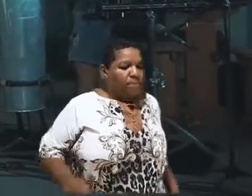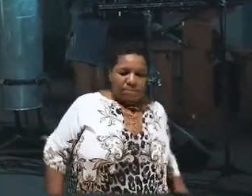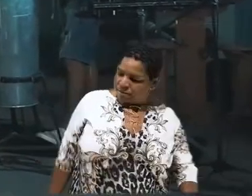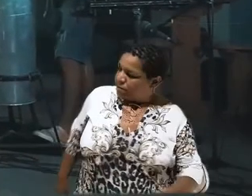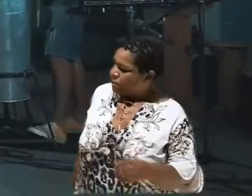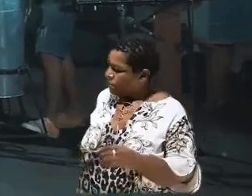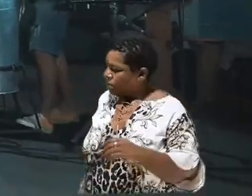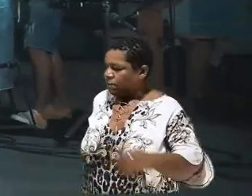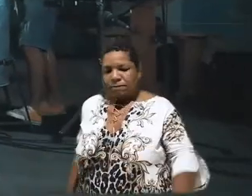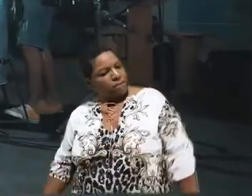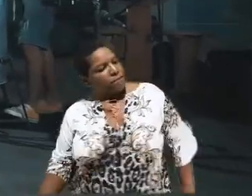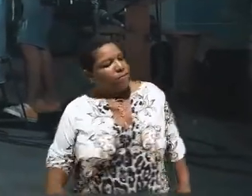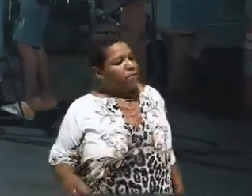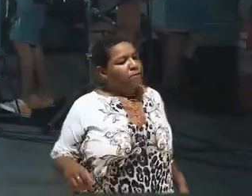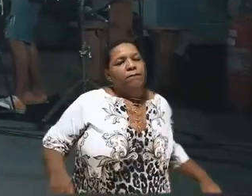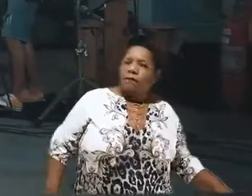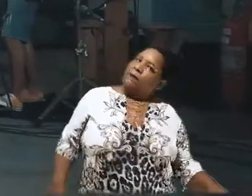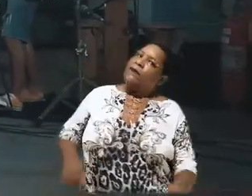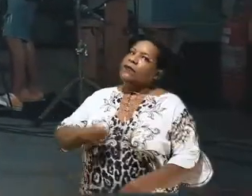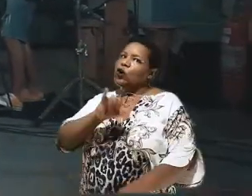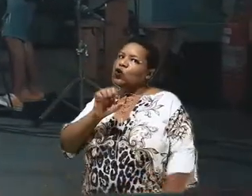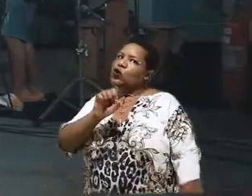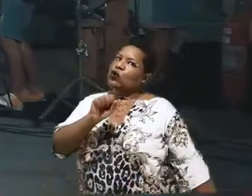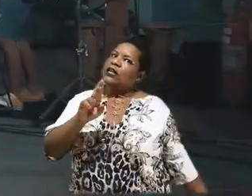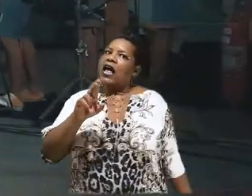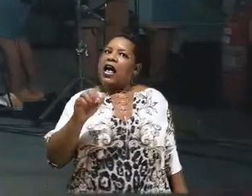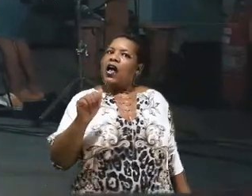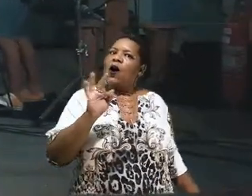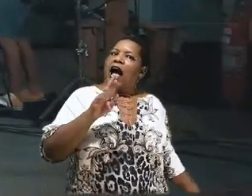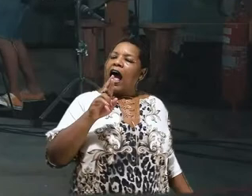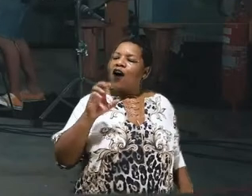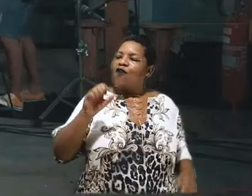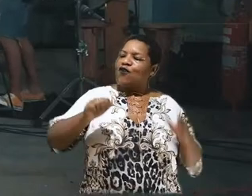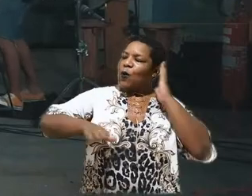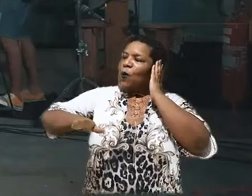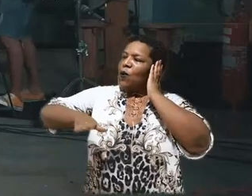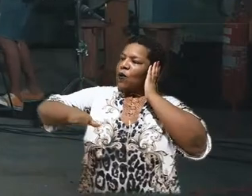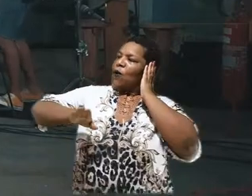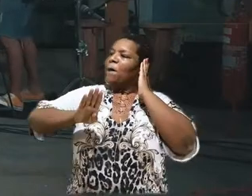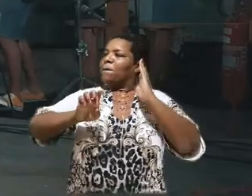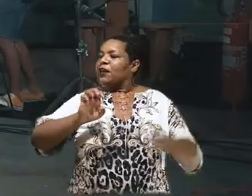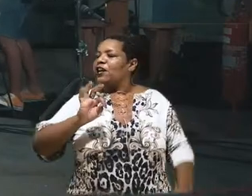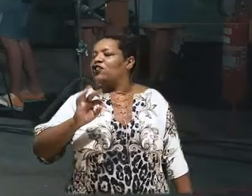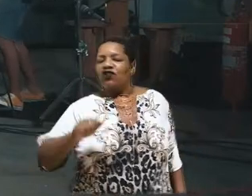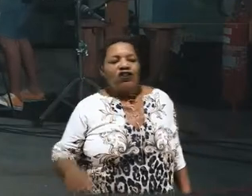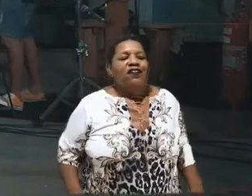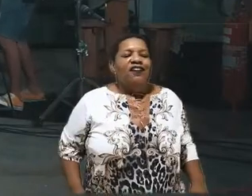mas eu fui mãe